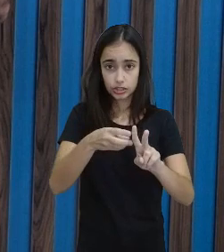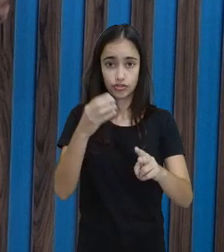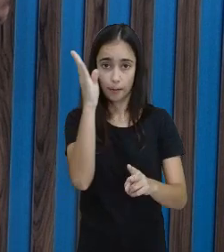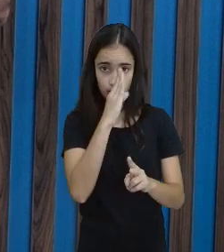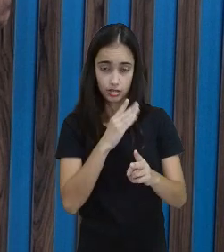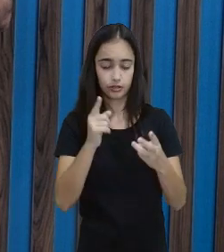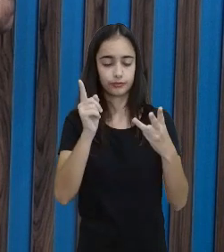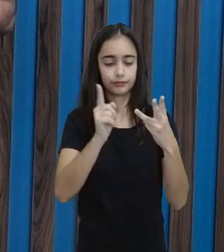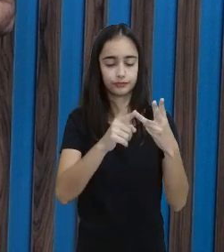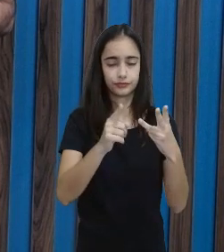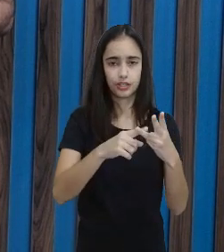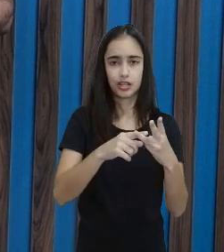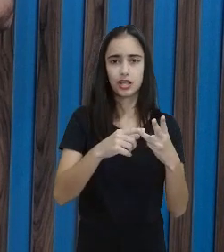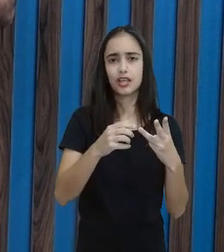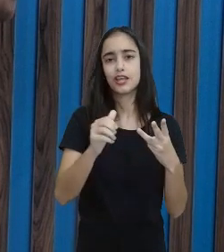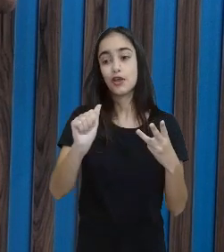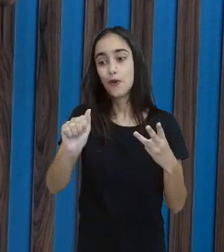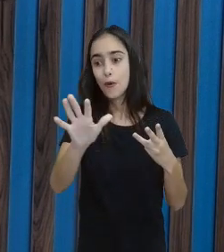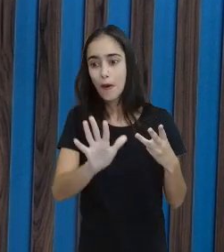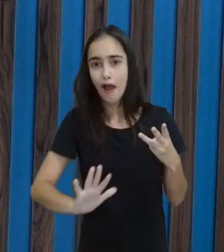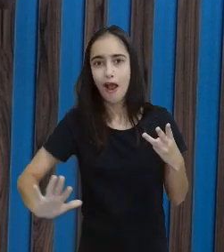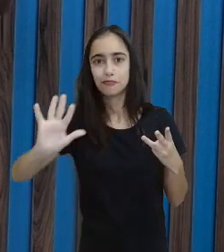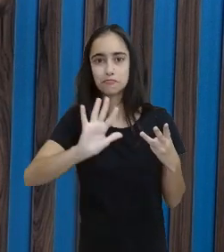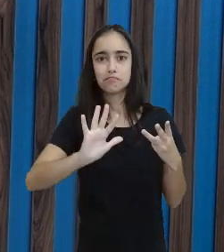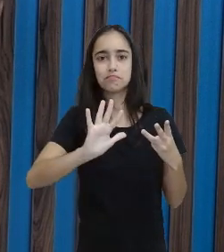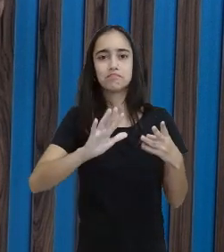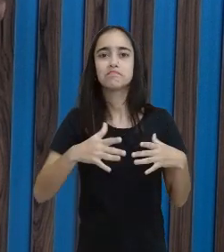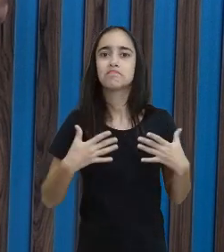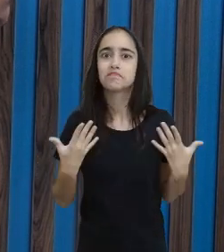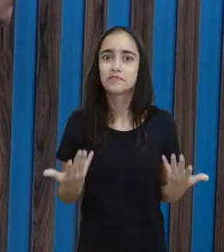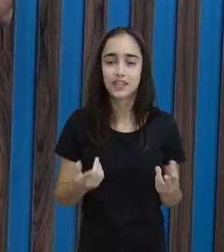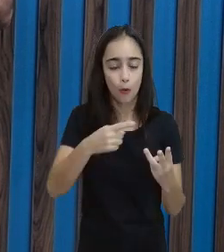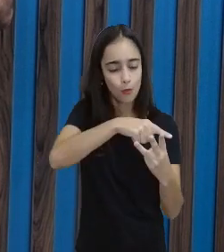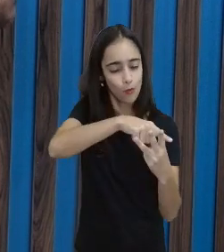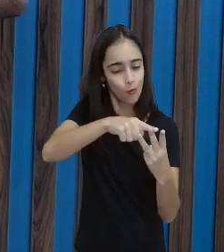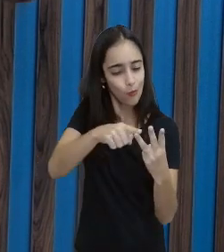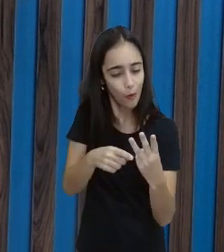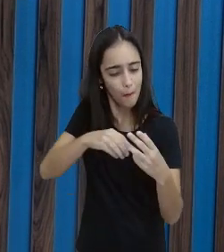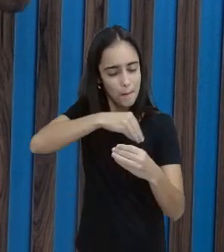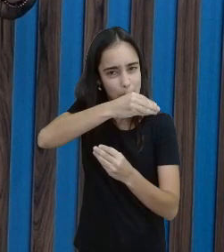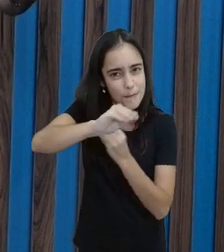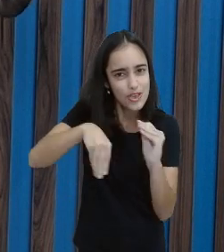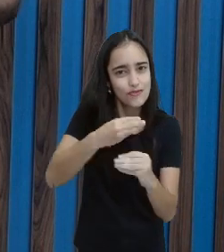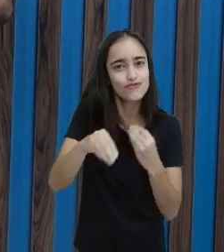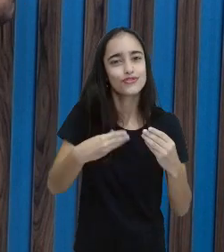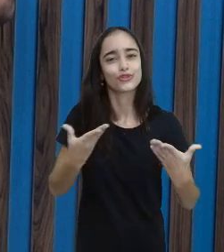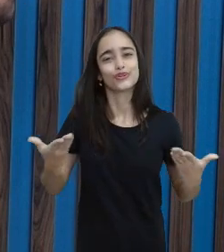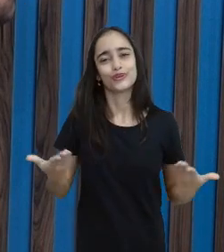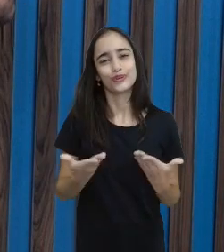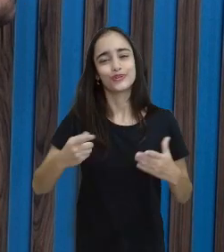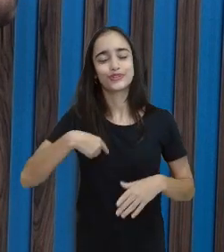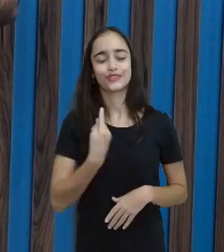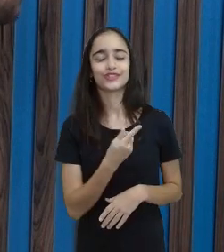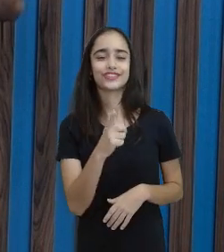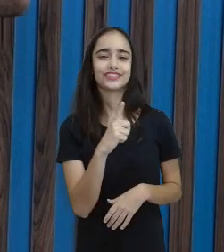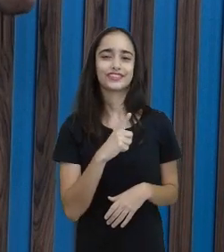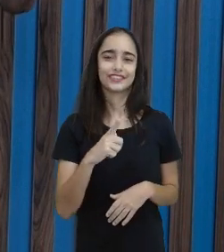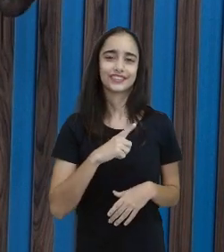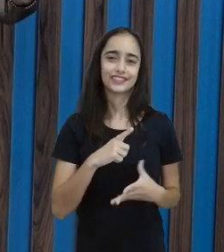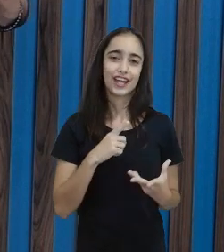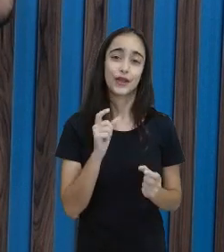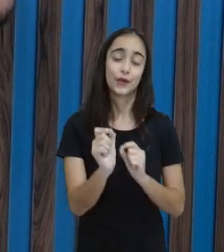o negro africano. Então, a mistura dessas 3 etnias, hoje nós temos, né,